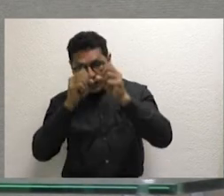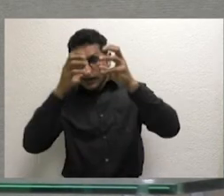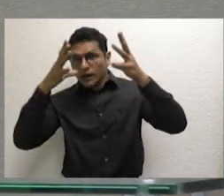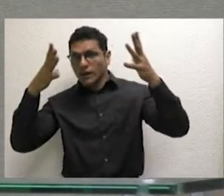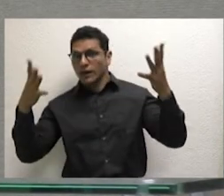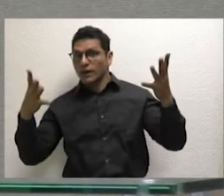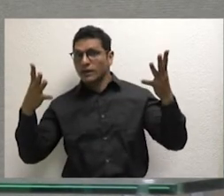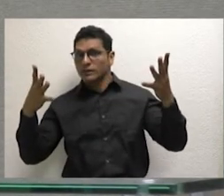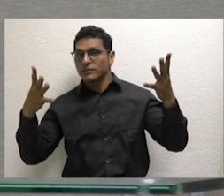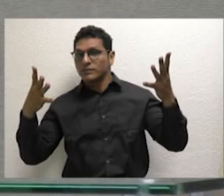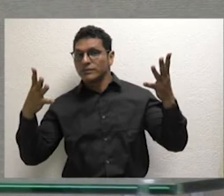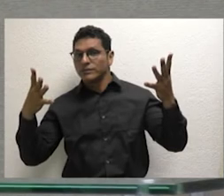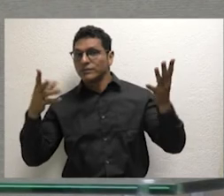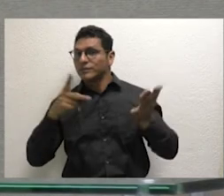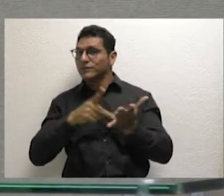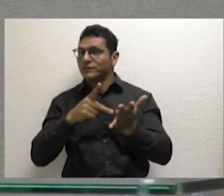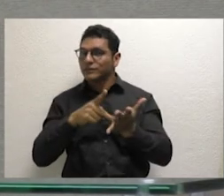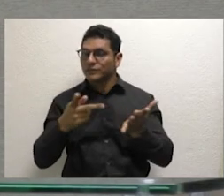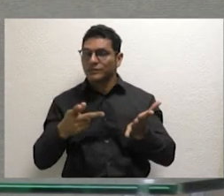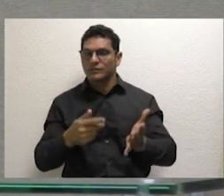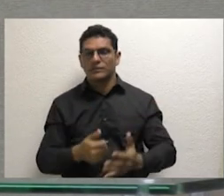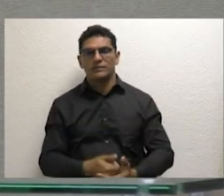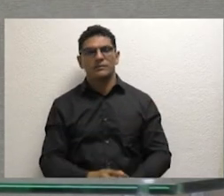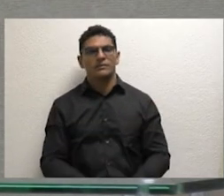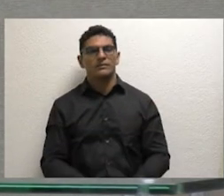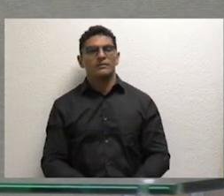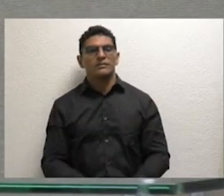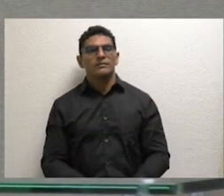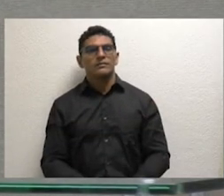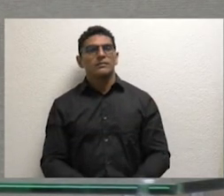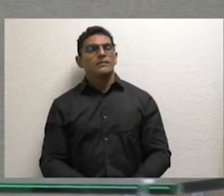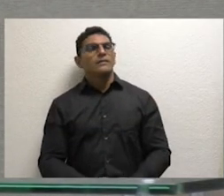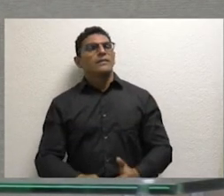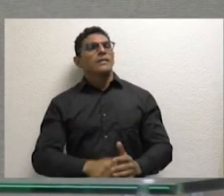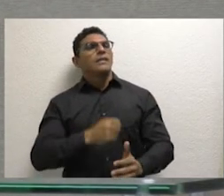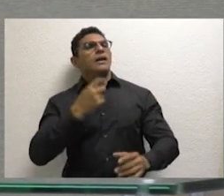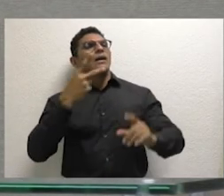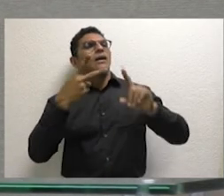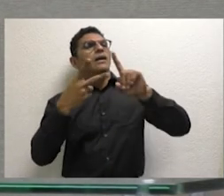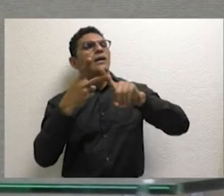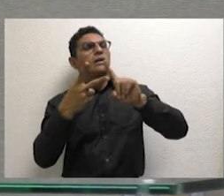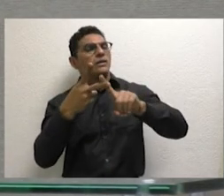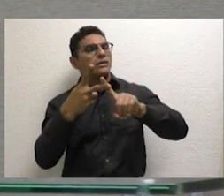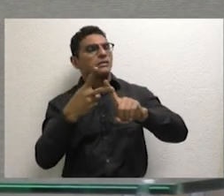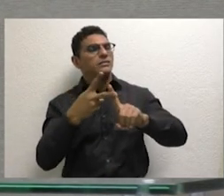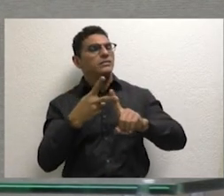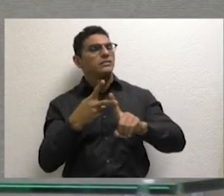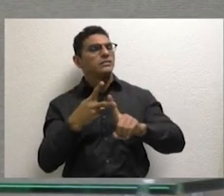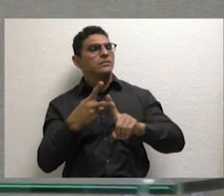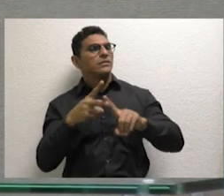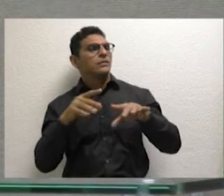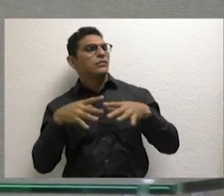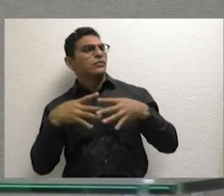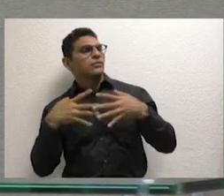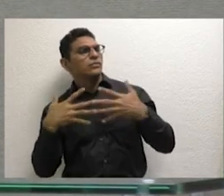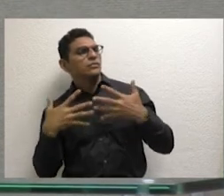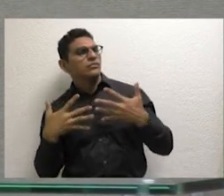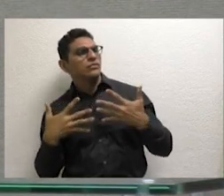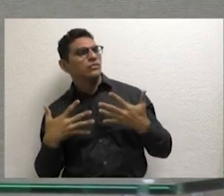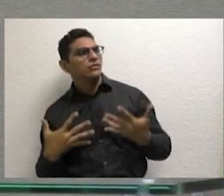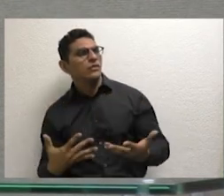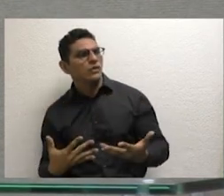evidente a outra questão é que quando você tem